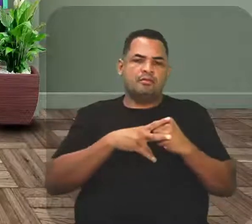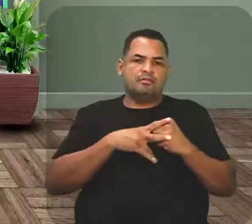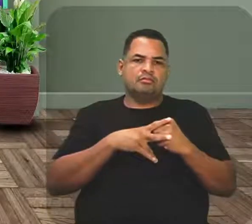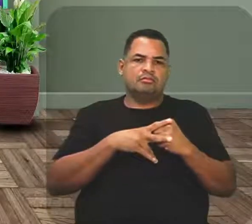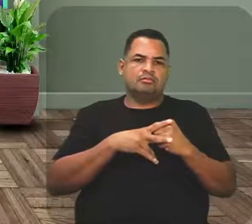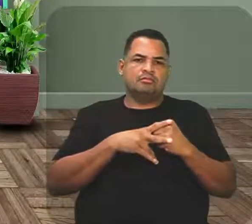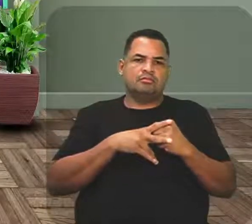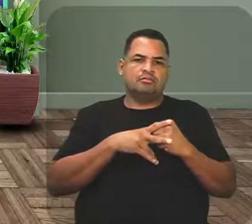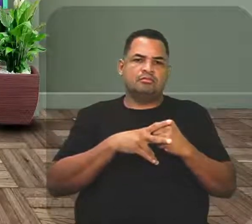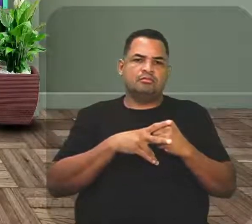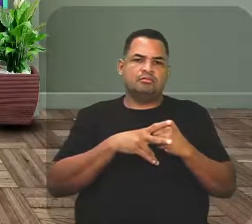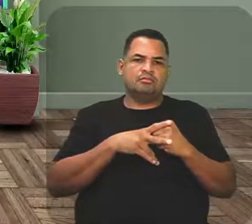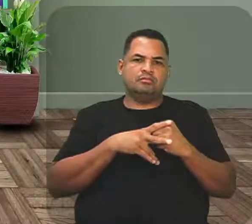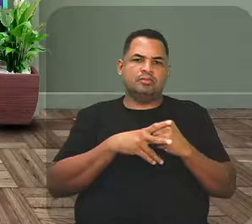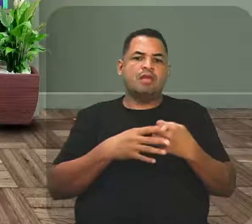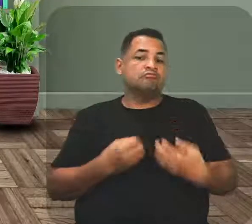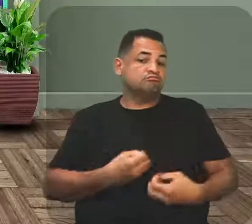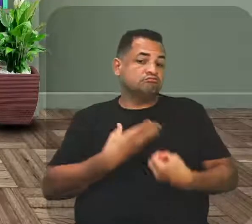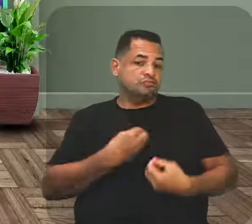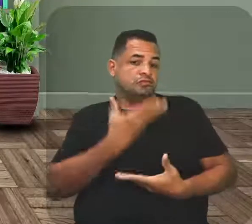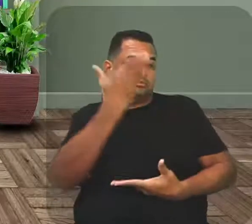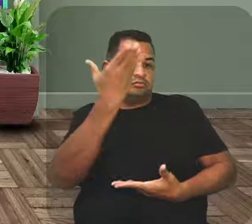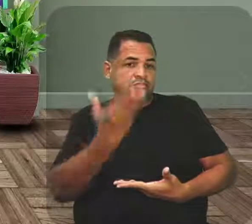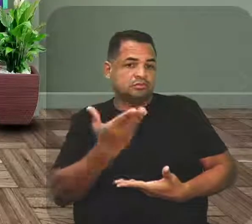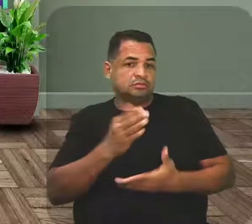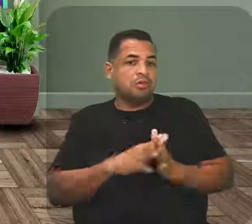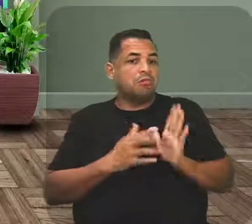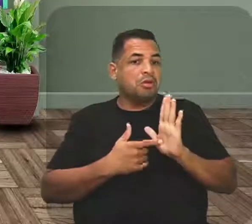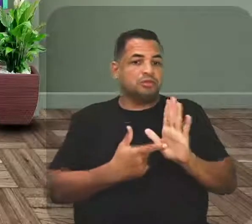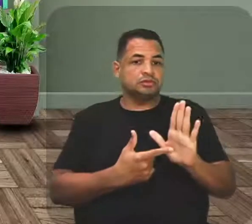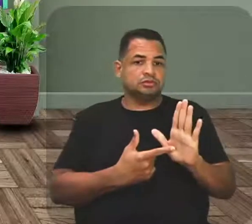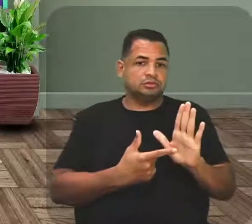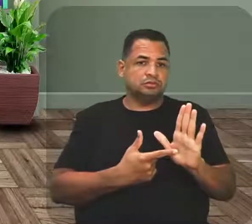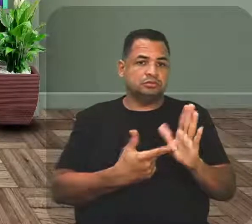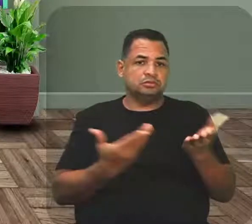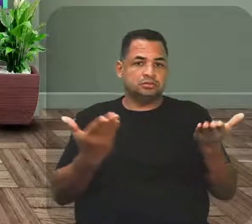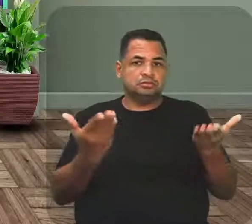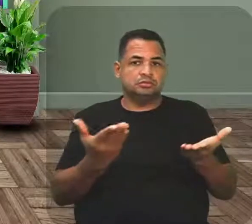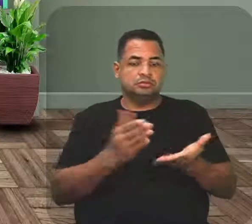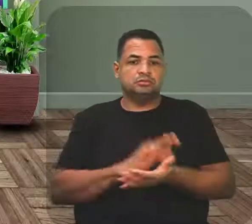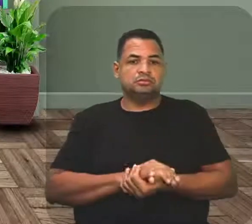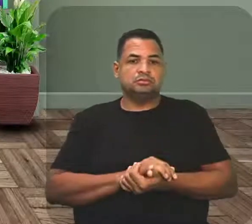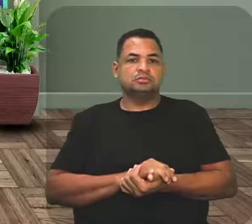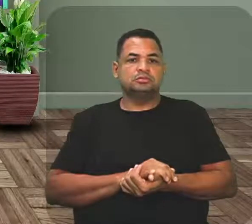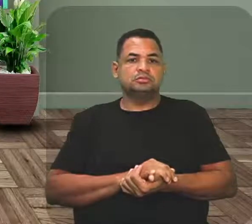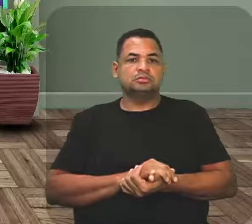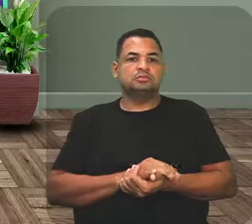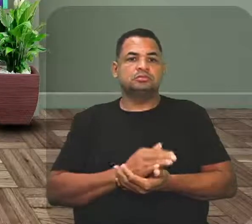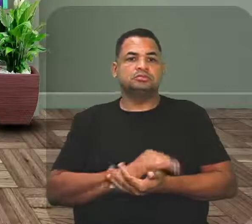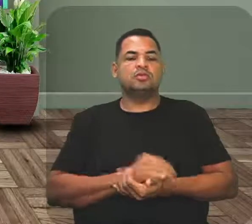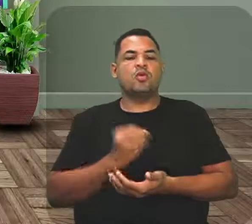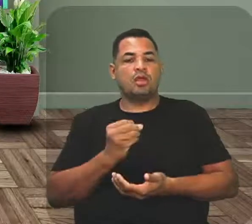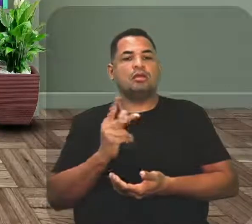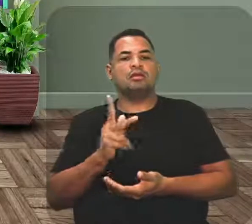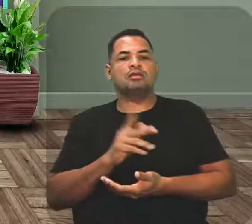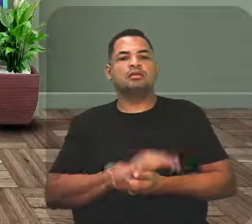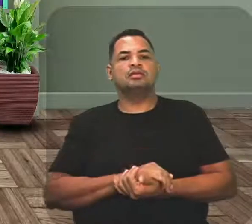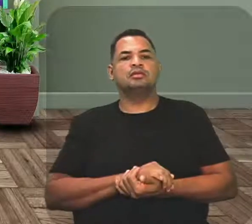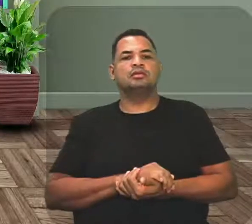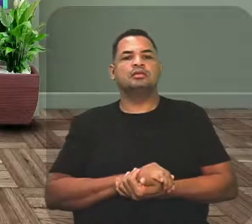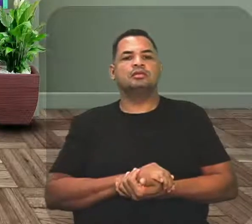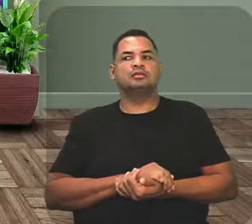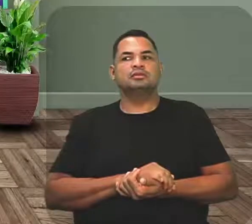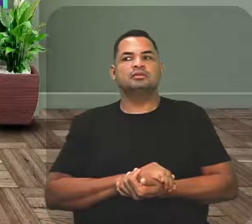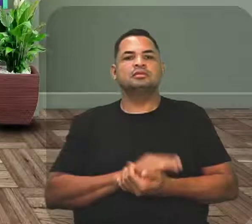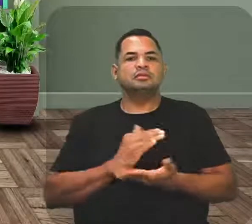é isso. Então a nossa poesia aí veio já trazendo para você esse grande lembrete aí, tá bom? E assim